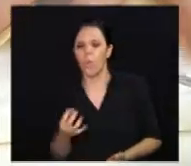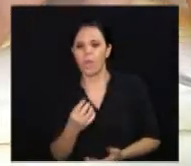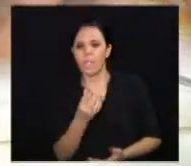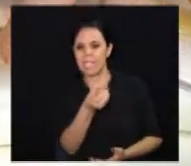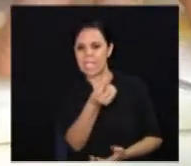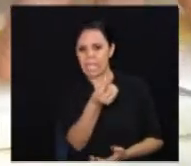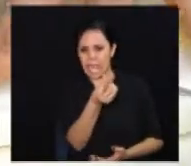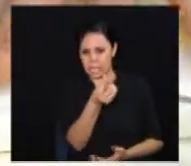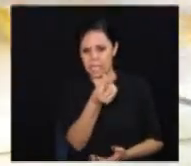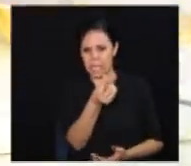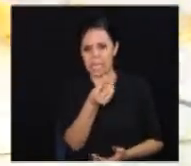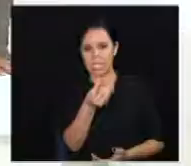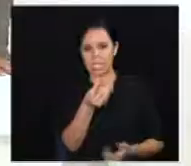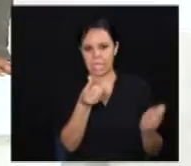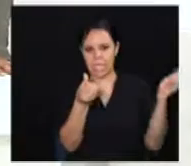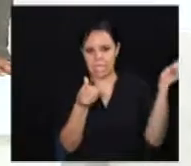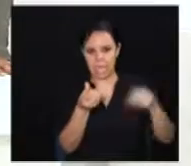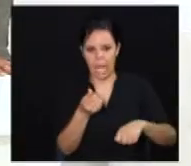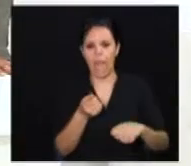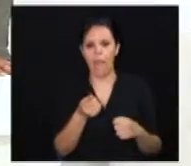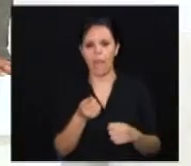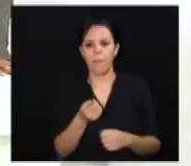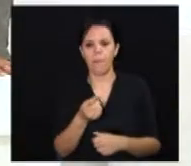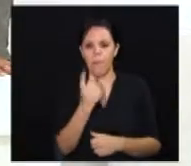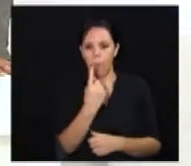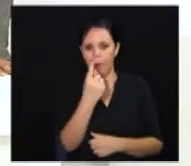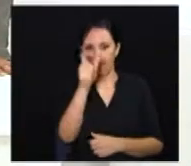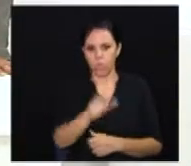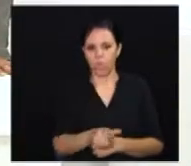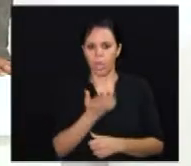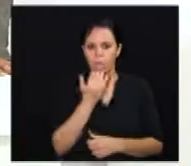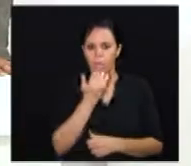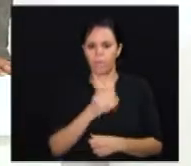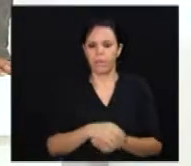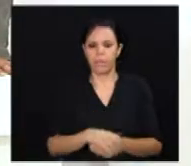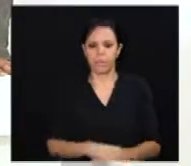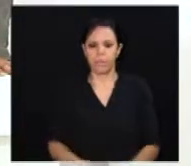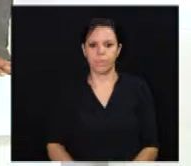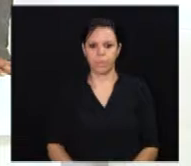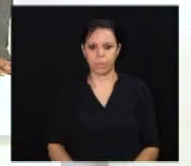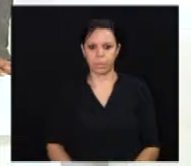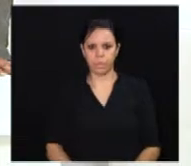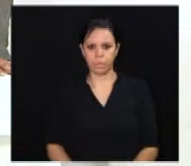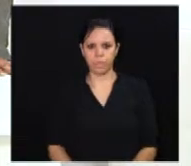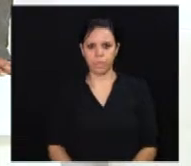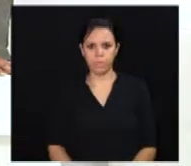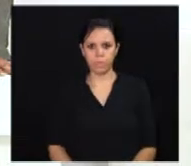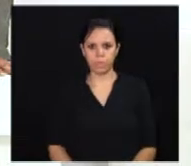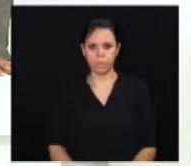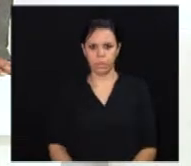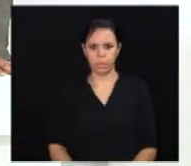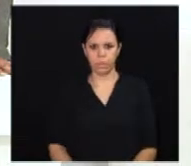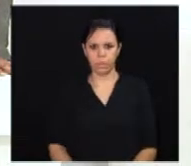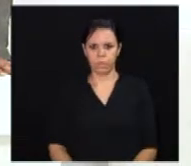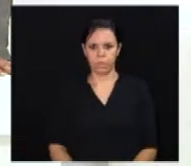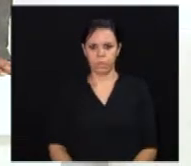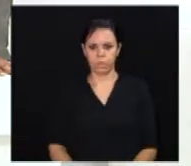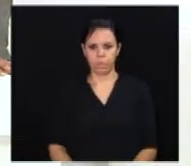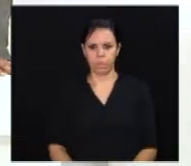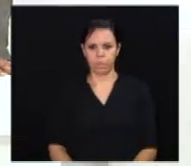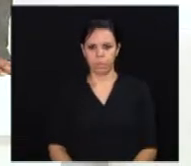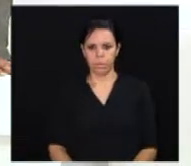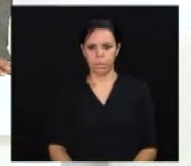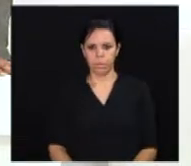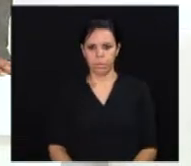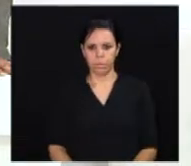unidades. uma porção individual. Aqui a gente usa 6 unidades, né? São 4 aqui.